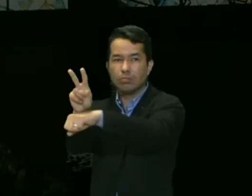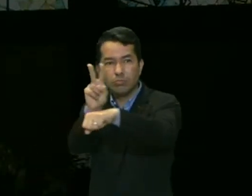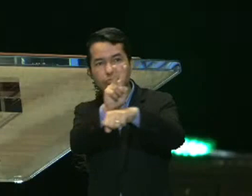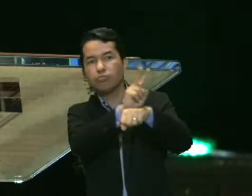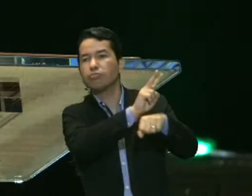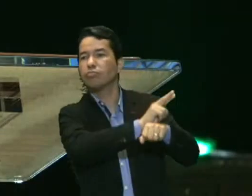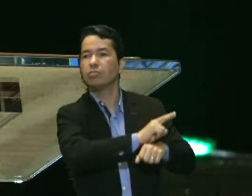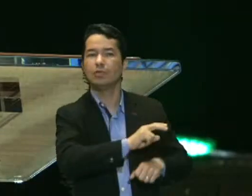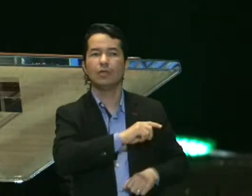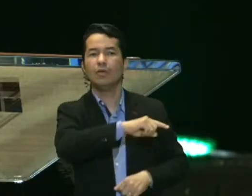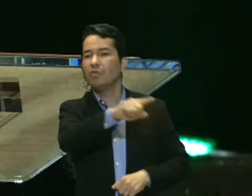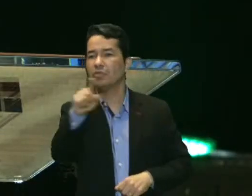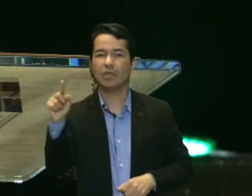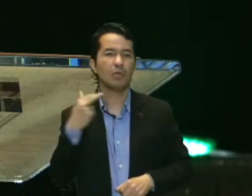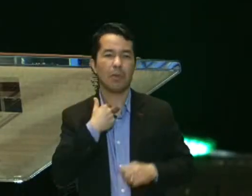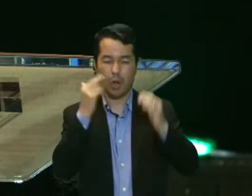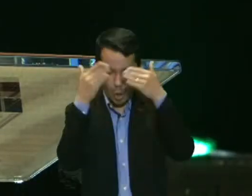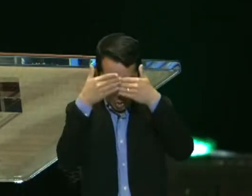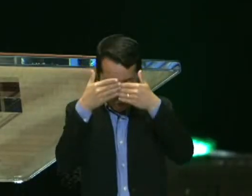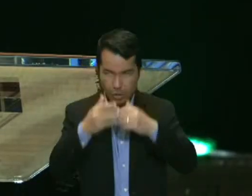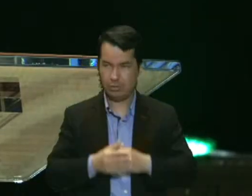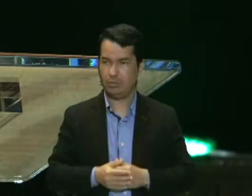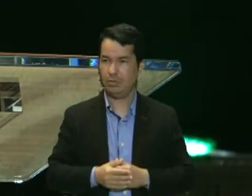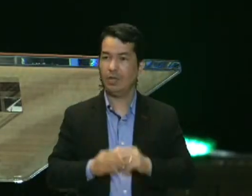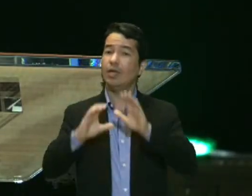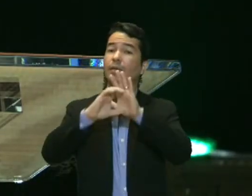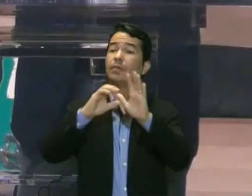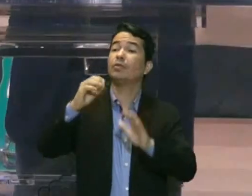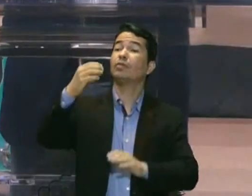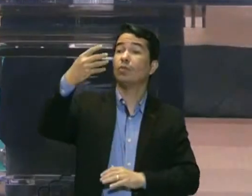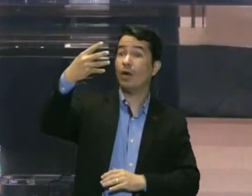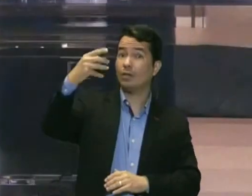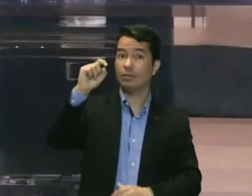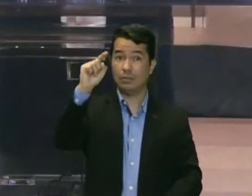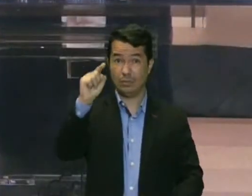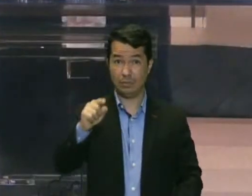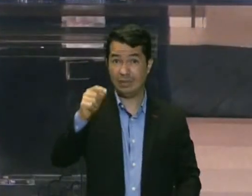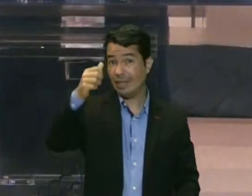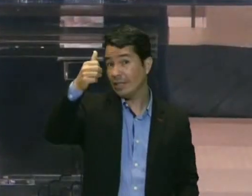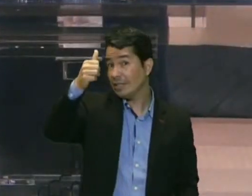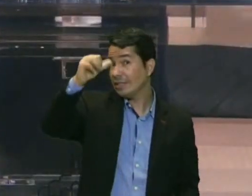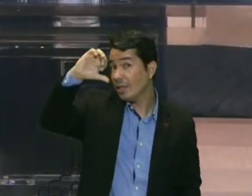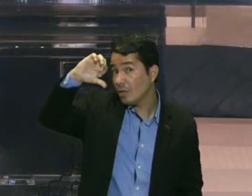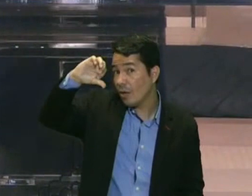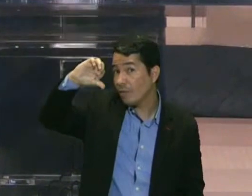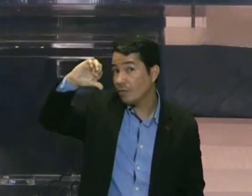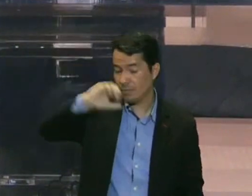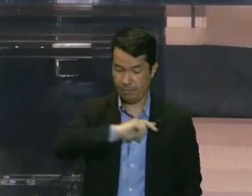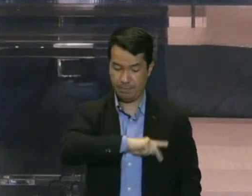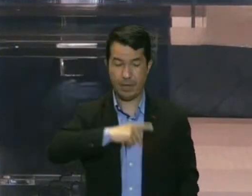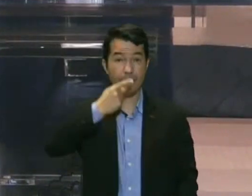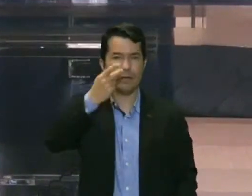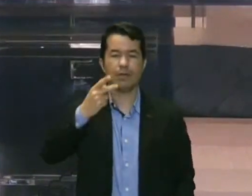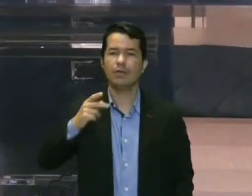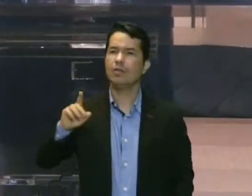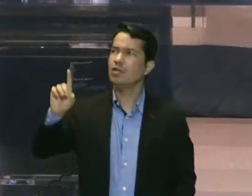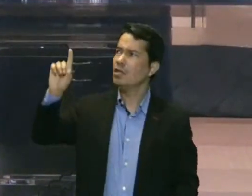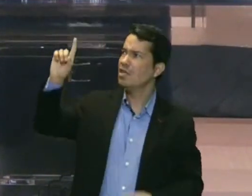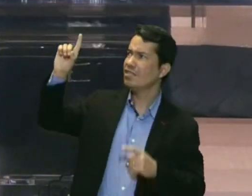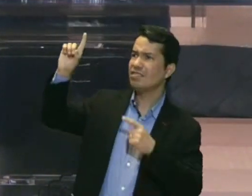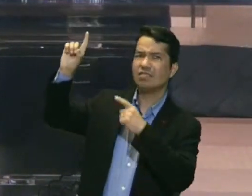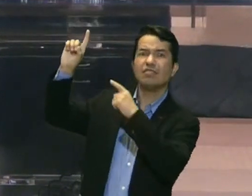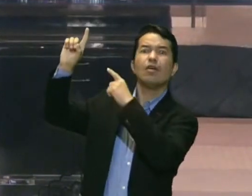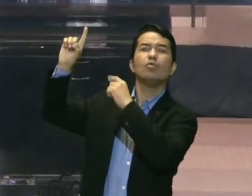No capítulo 4, verso 19, quando ele diz assim: o meu Deus suprirá todas as vossas